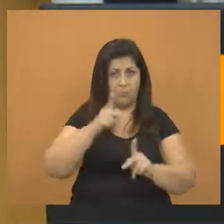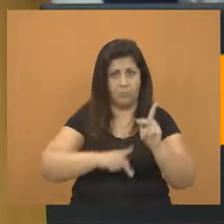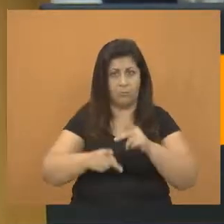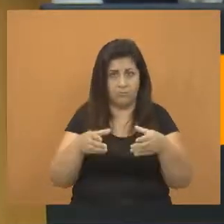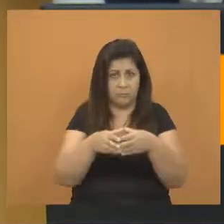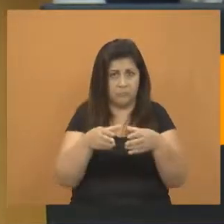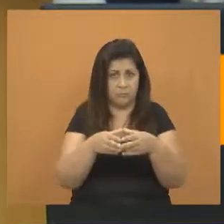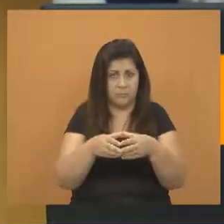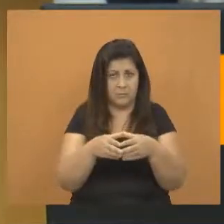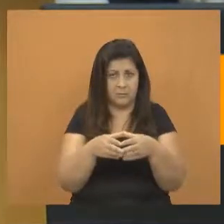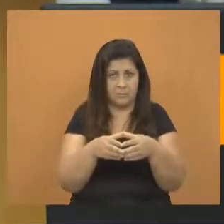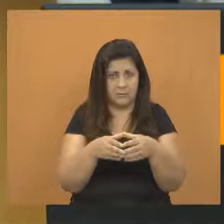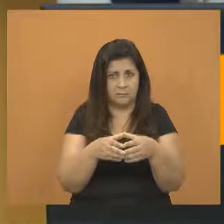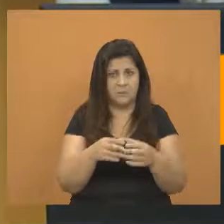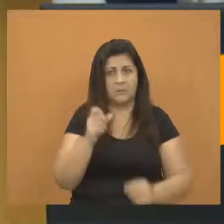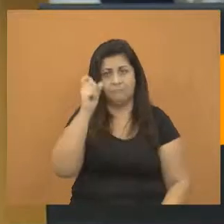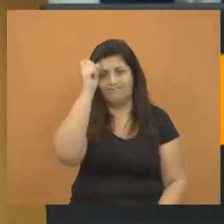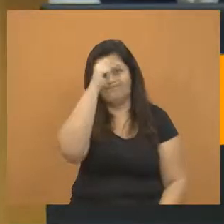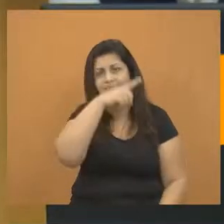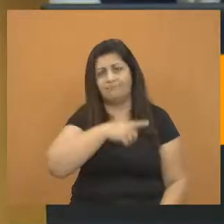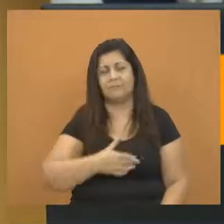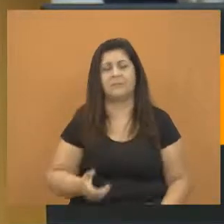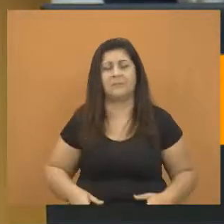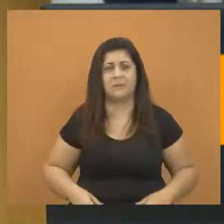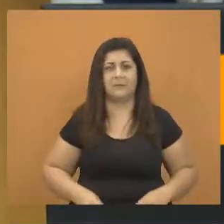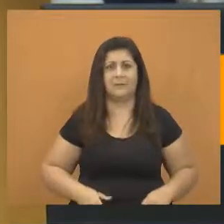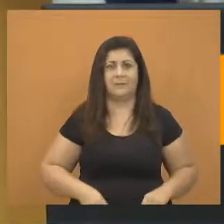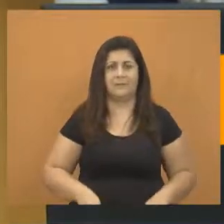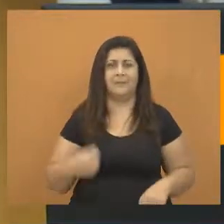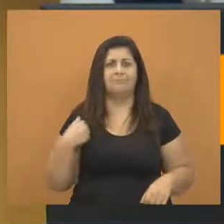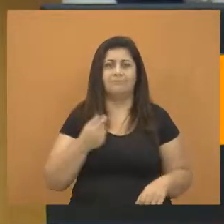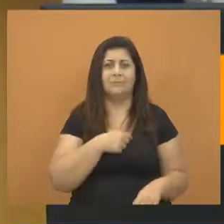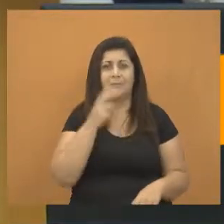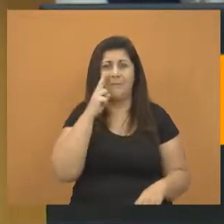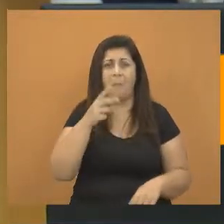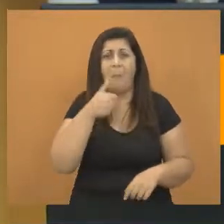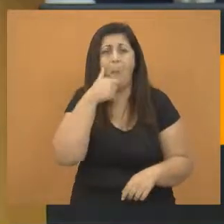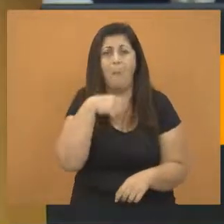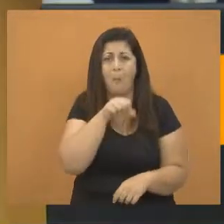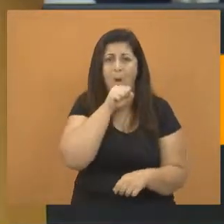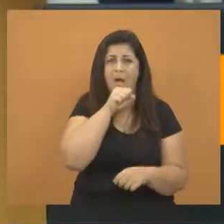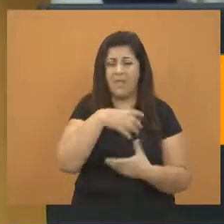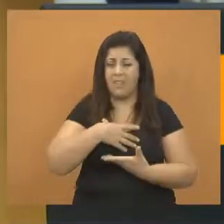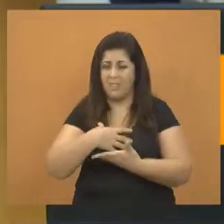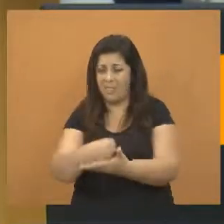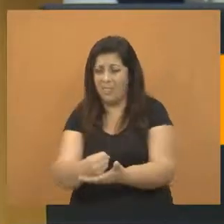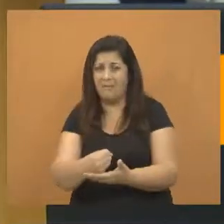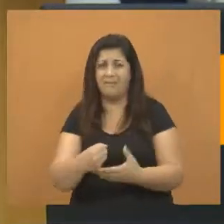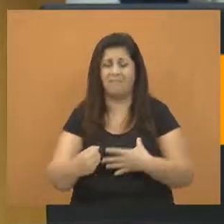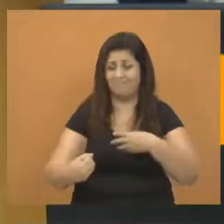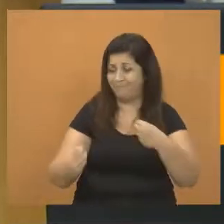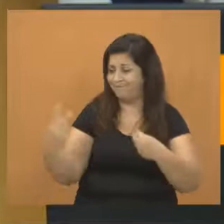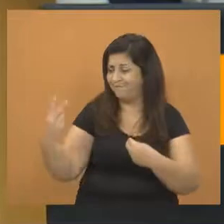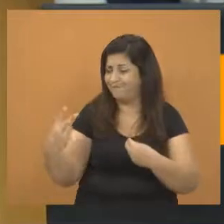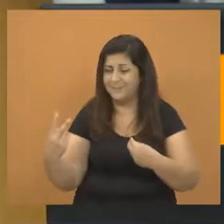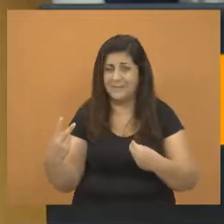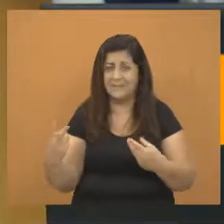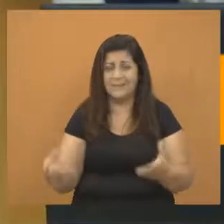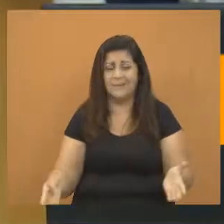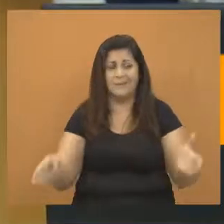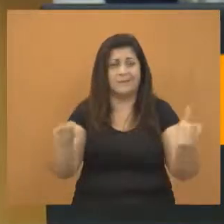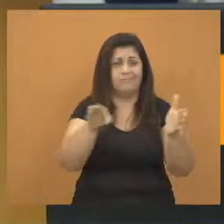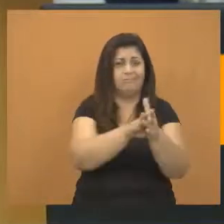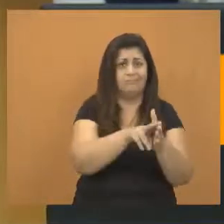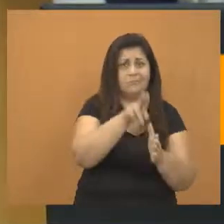citados, é difícil ir, porque a gente acompanha, vê mães levando 1, 2 filhos até a UBS de